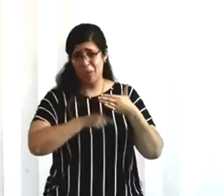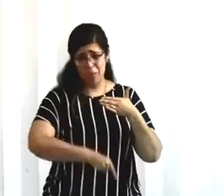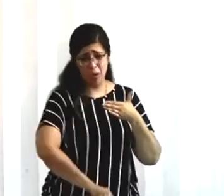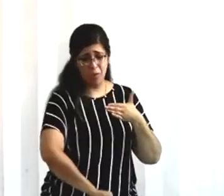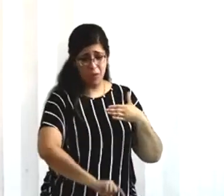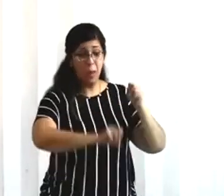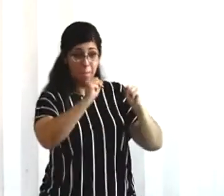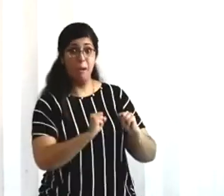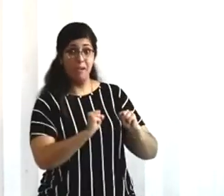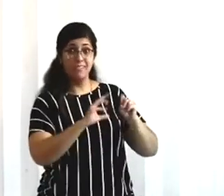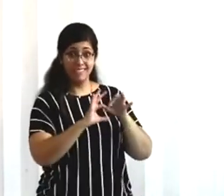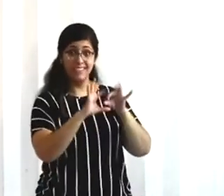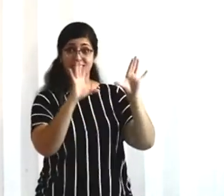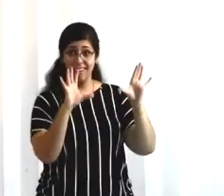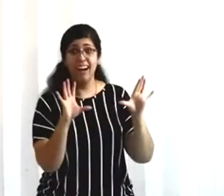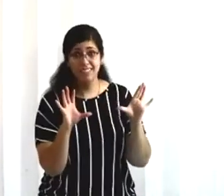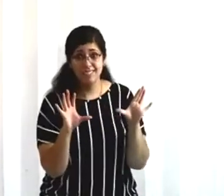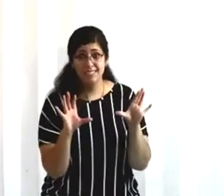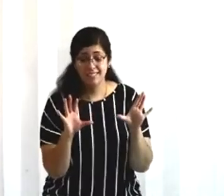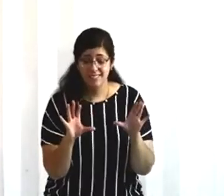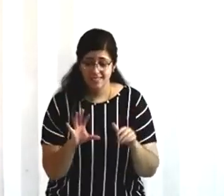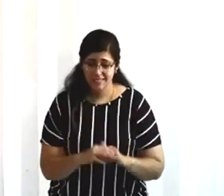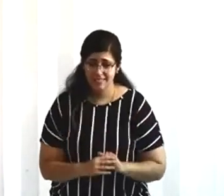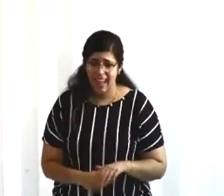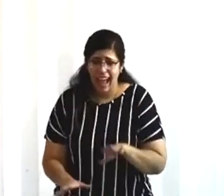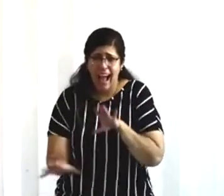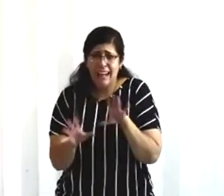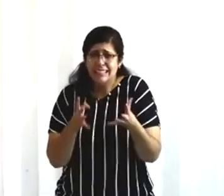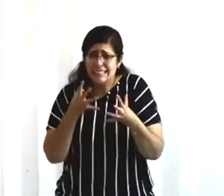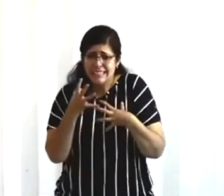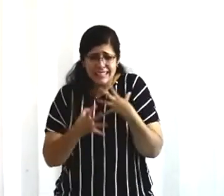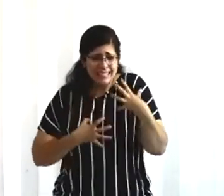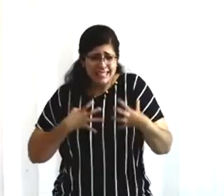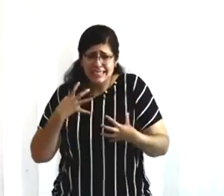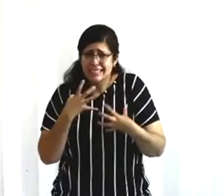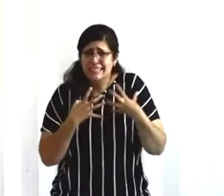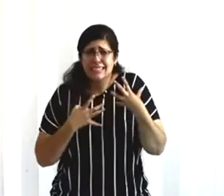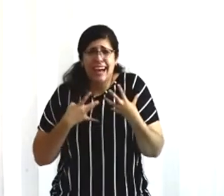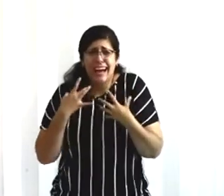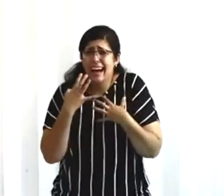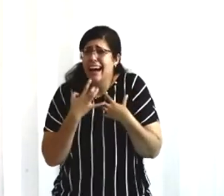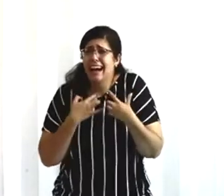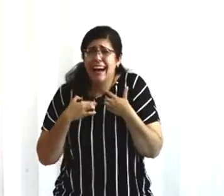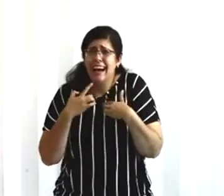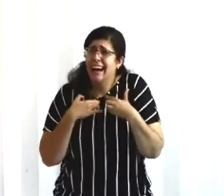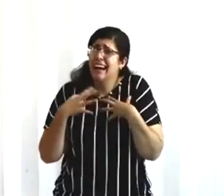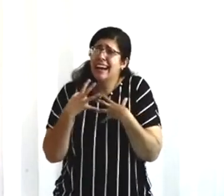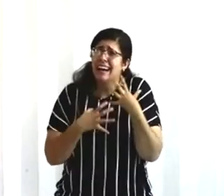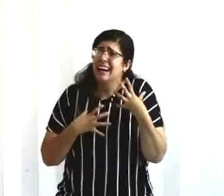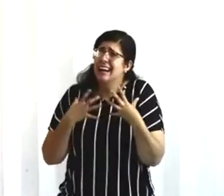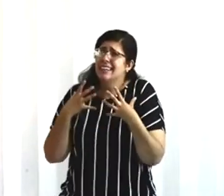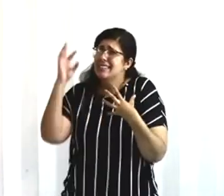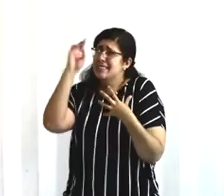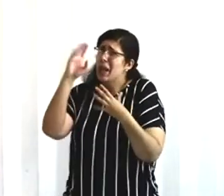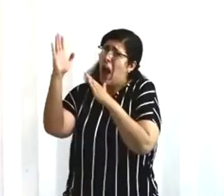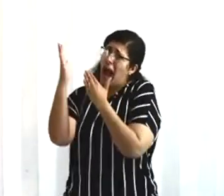pode te livrar dos desesperos, da angústia que sobrevém à sua alma.